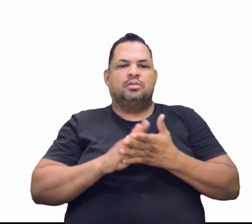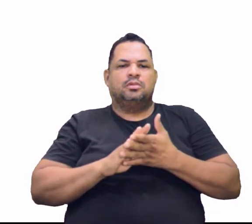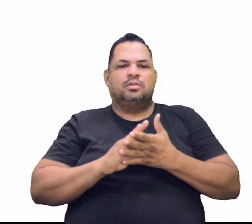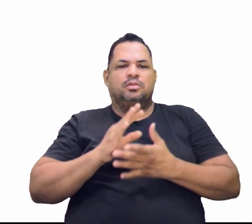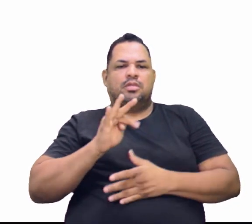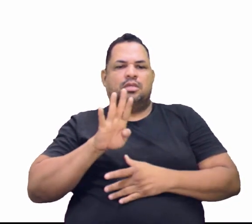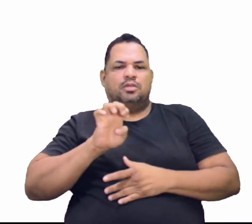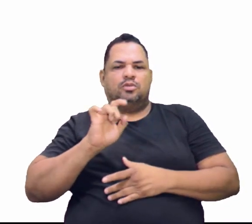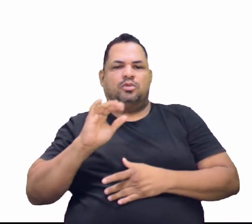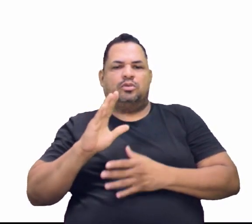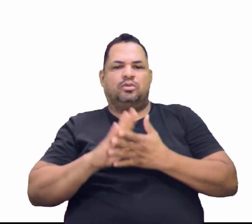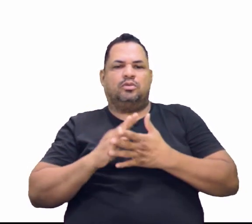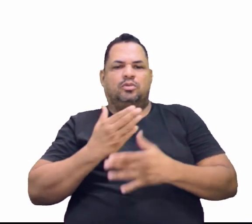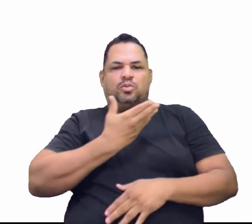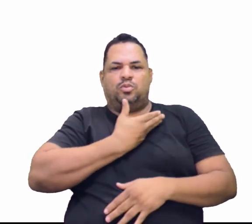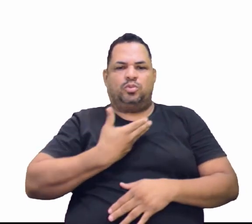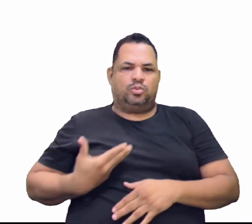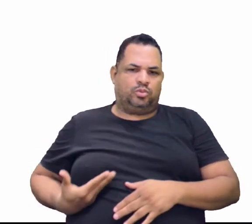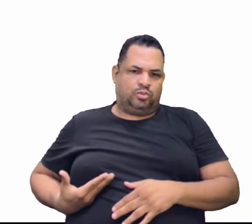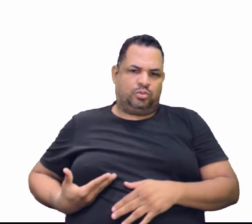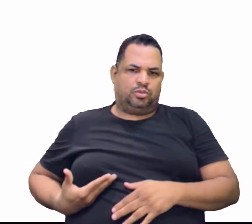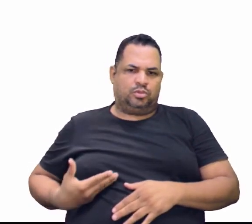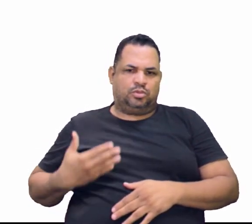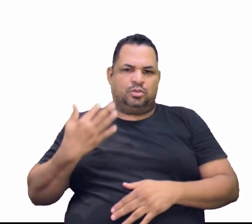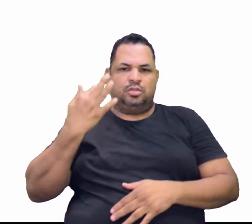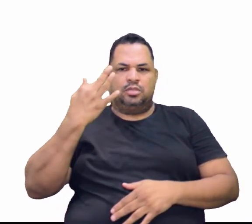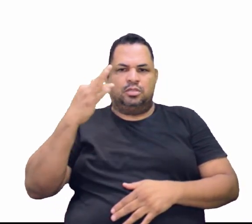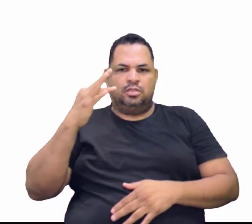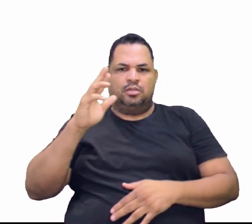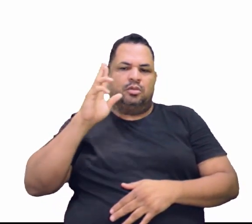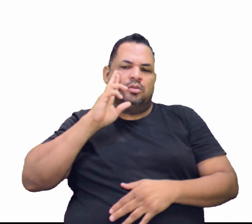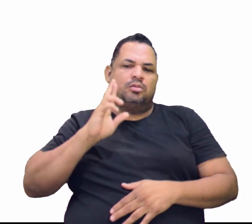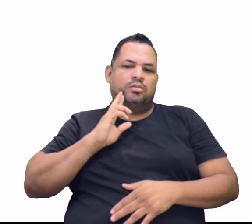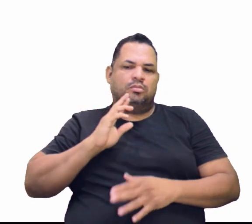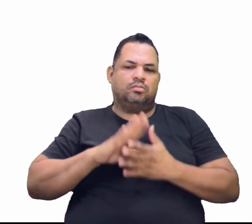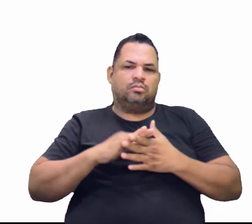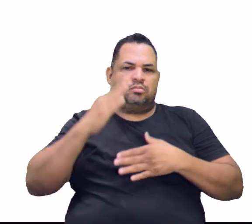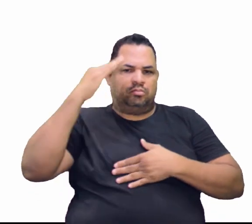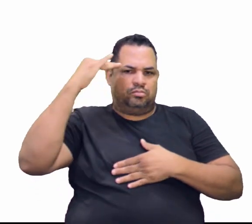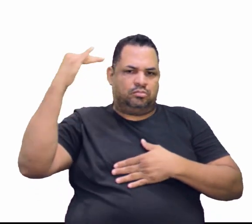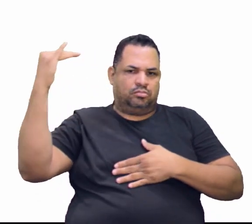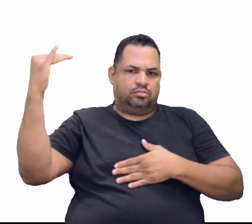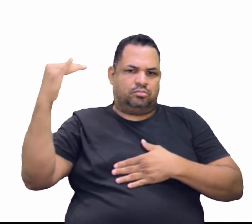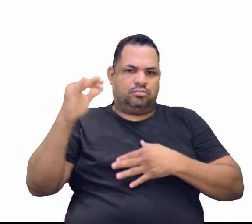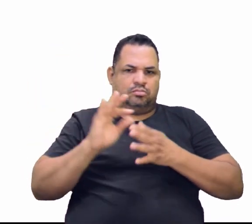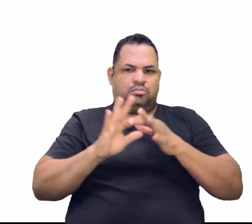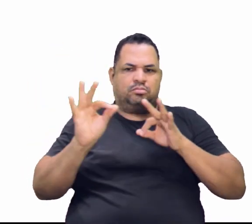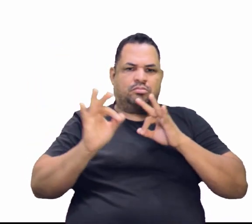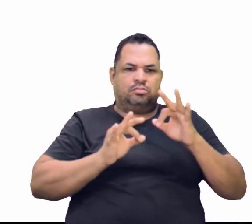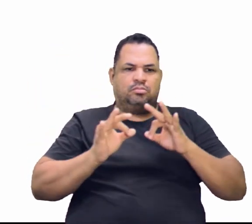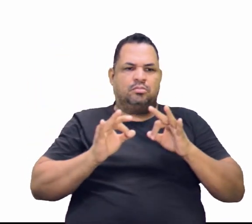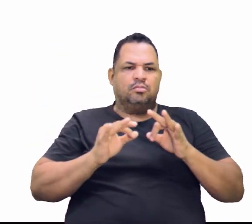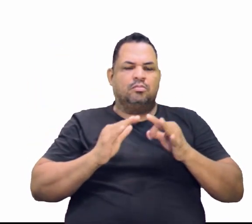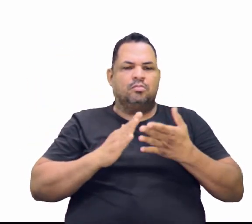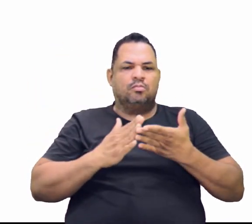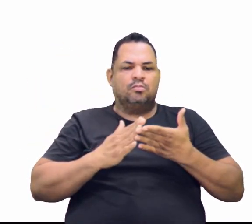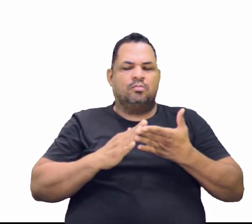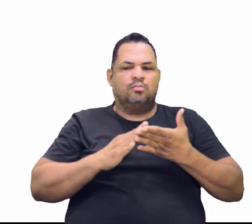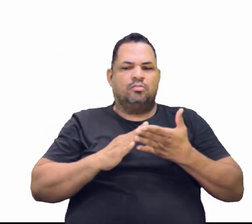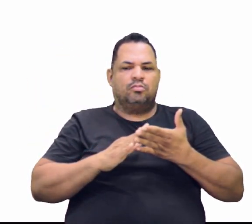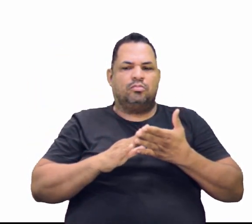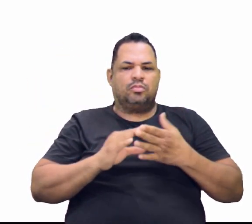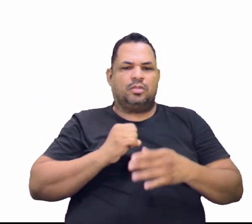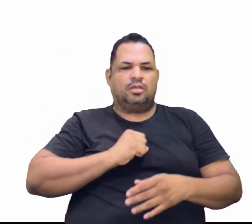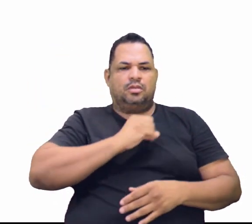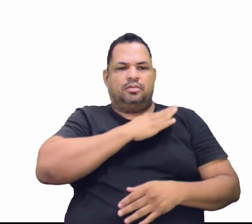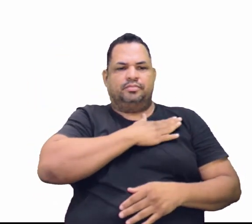de Rondônia, em homenagem ao grande militar, sertanista, e